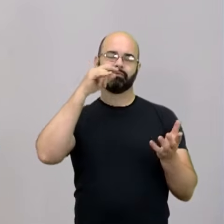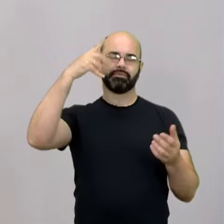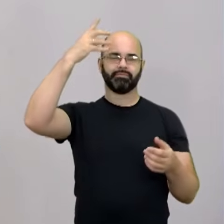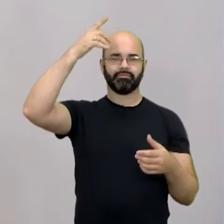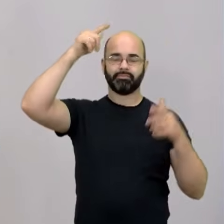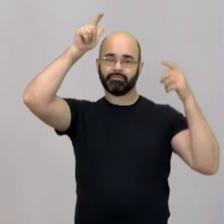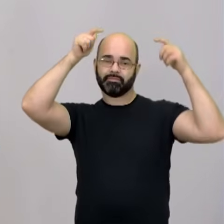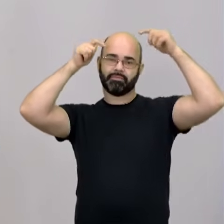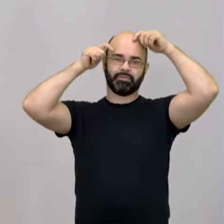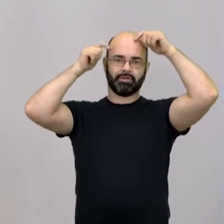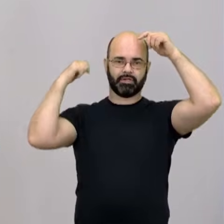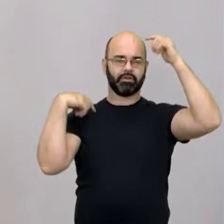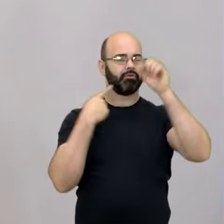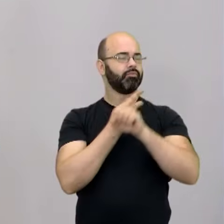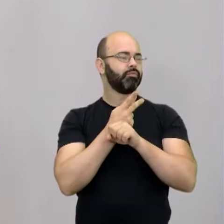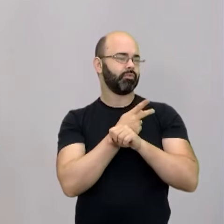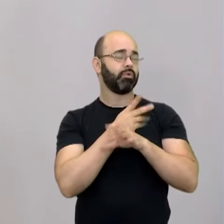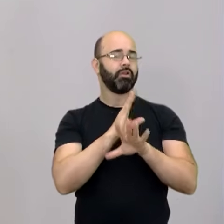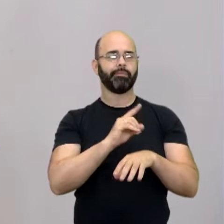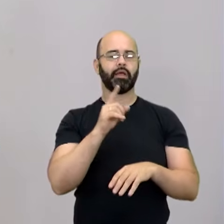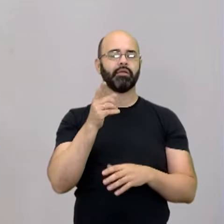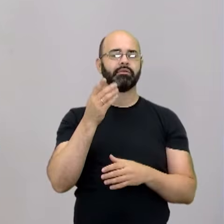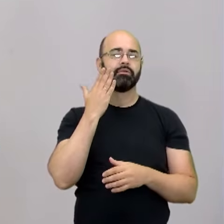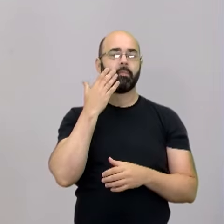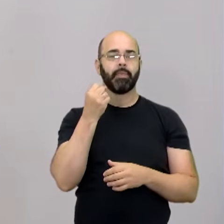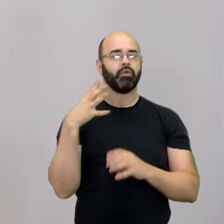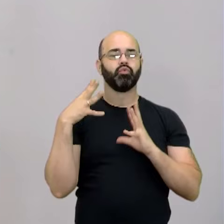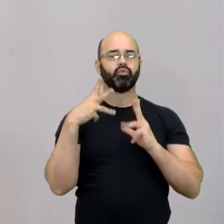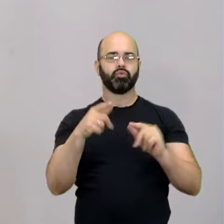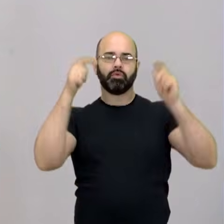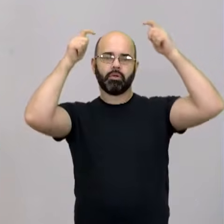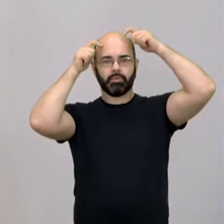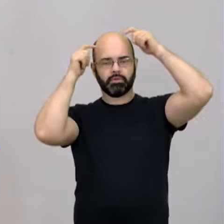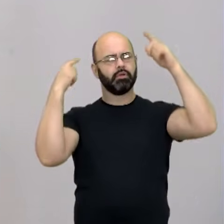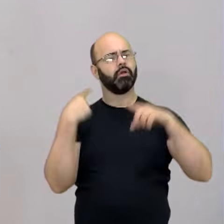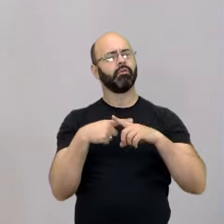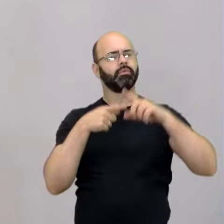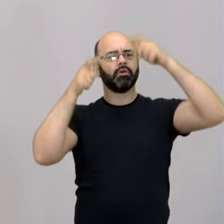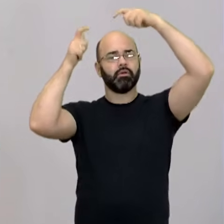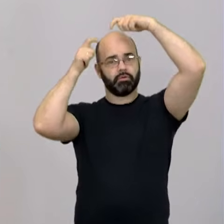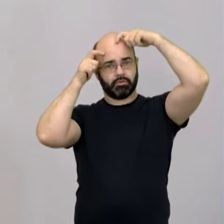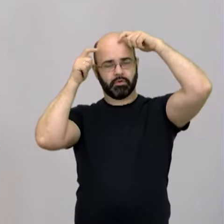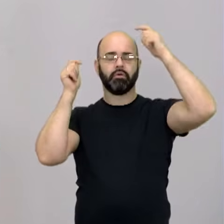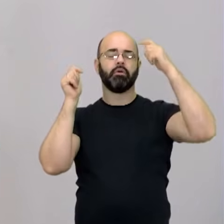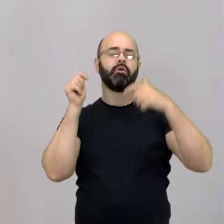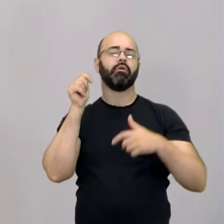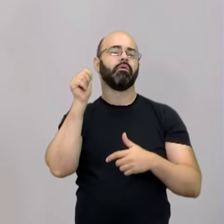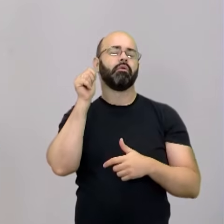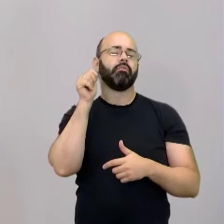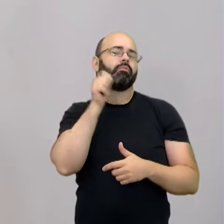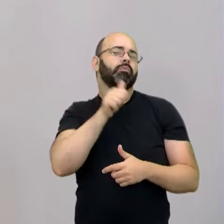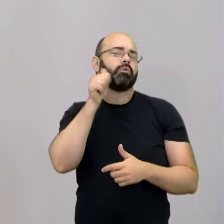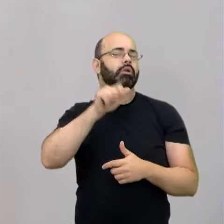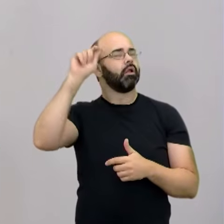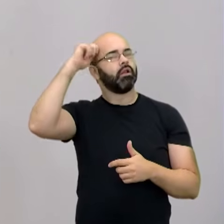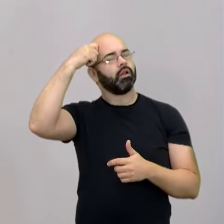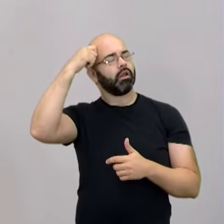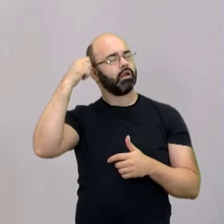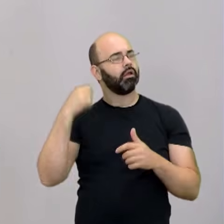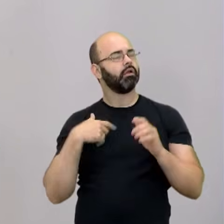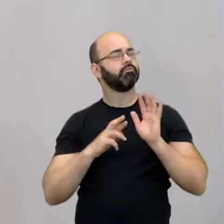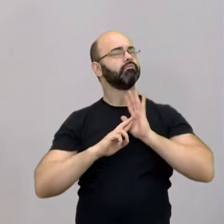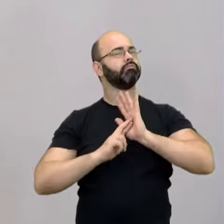princesa, só tinham princesas brancas. Falei assim, por que não temos ali uma representação de uma princesa negra? É